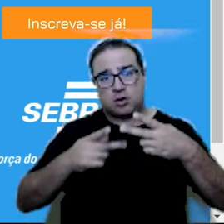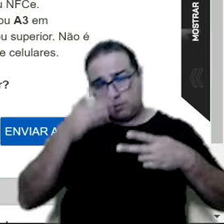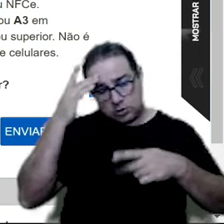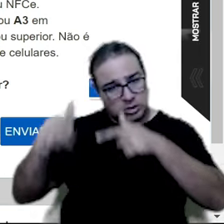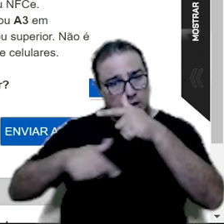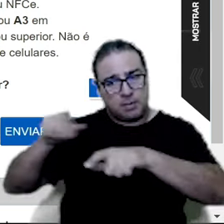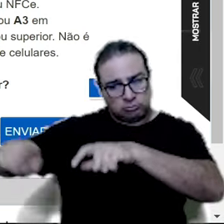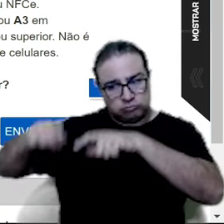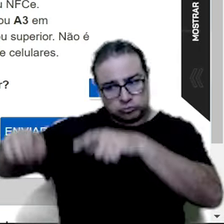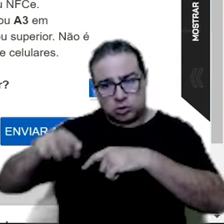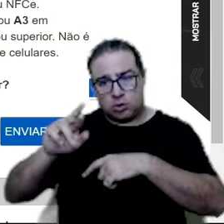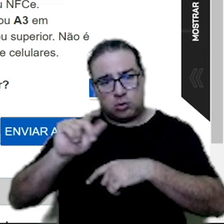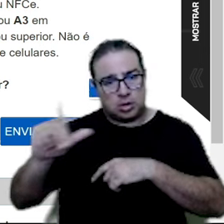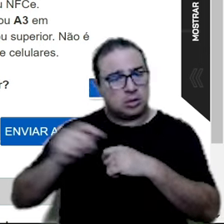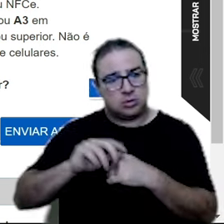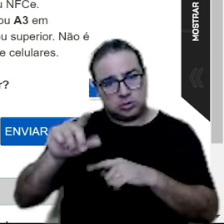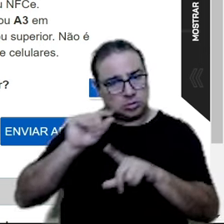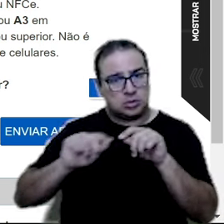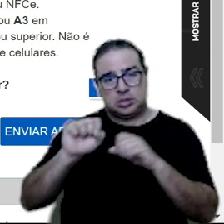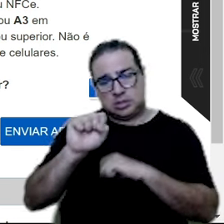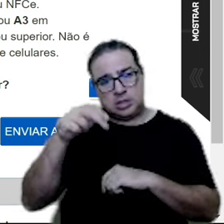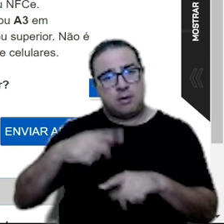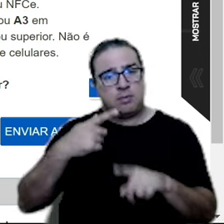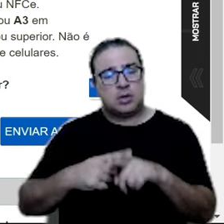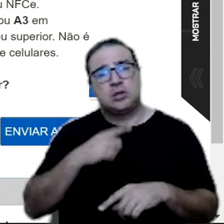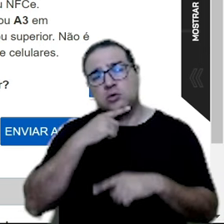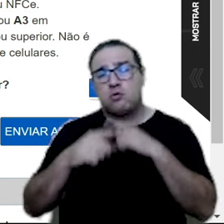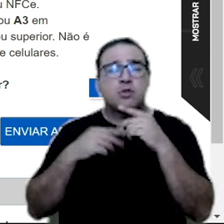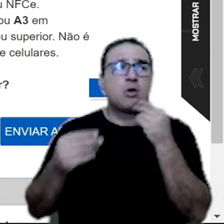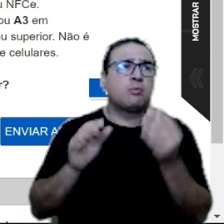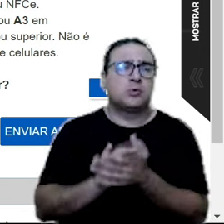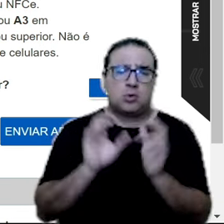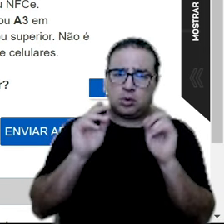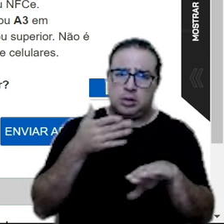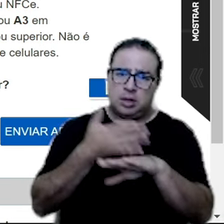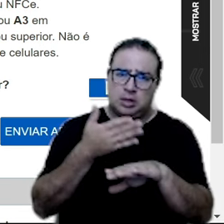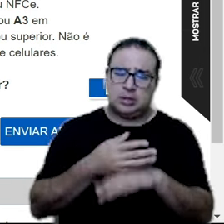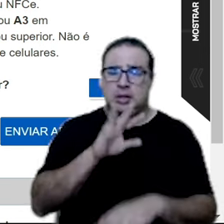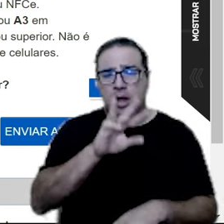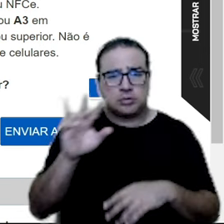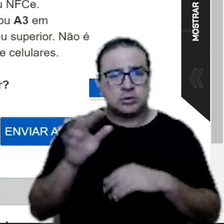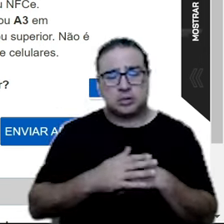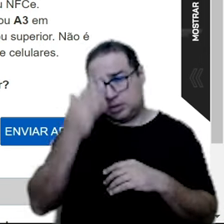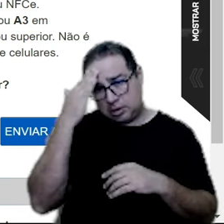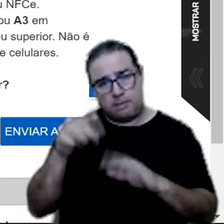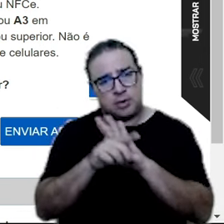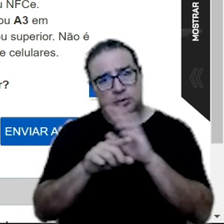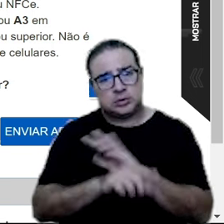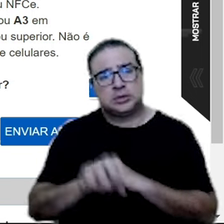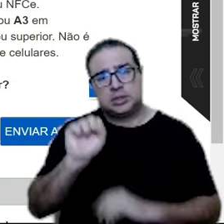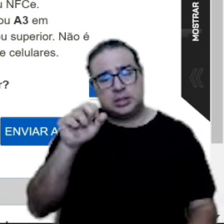rural produtor rural ele não é optante do simples Ah eu tenho dúvida disso Ok acessa lá o site n consulta de